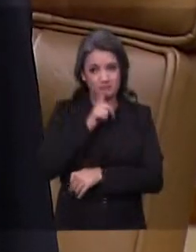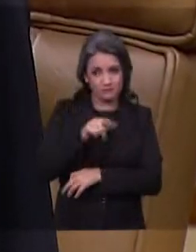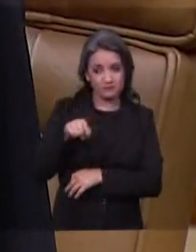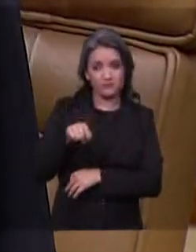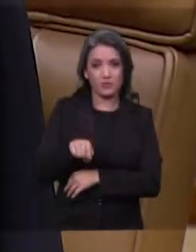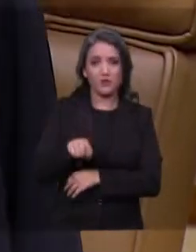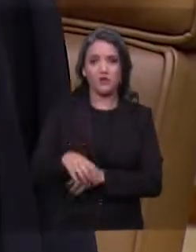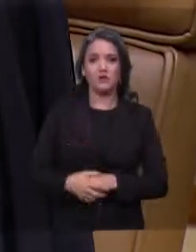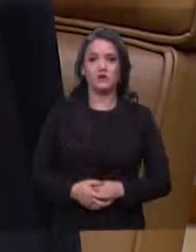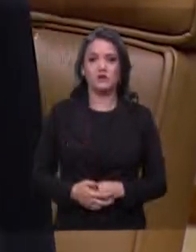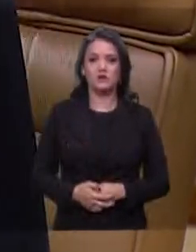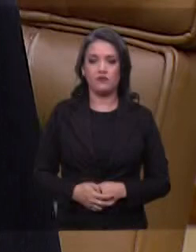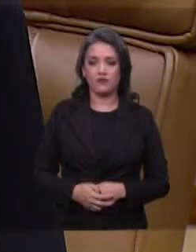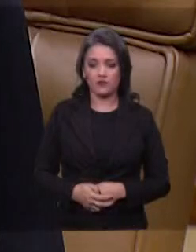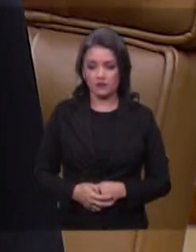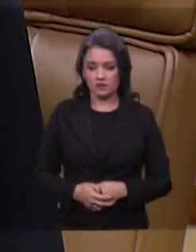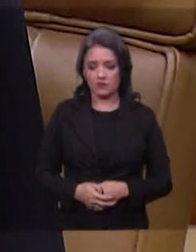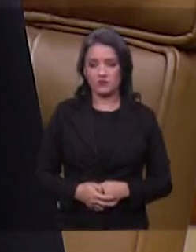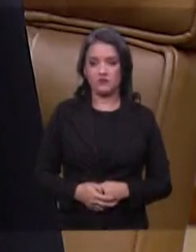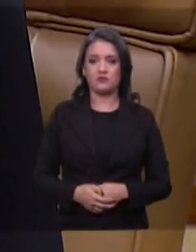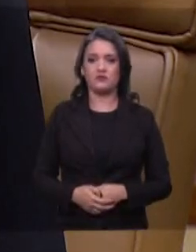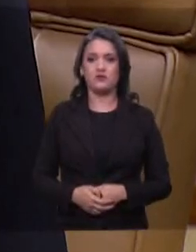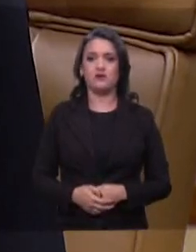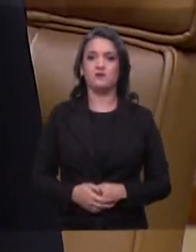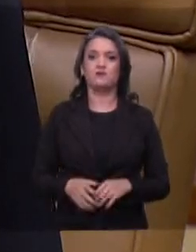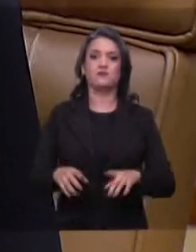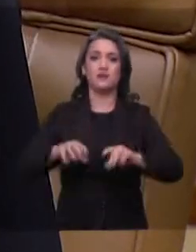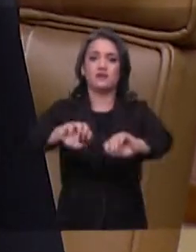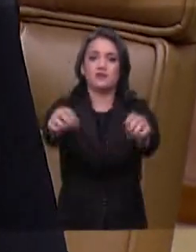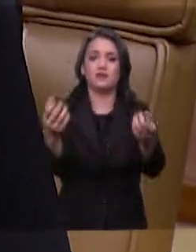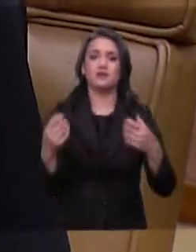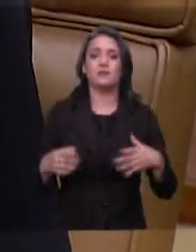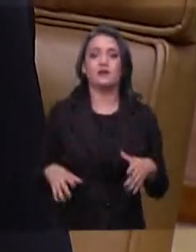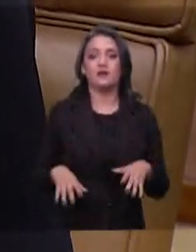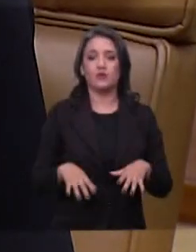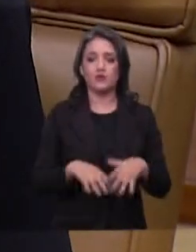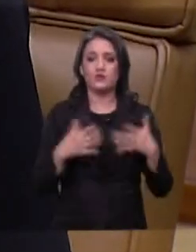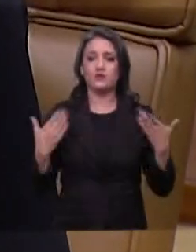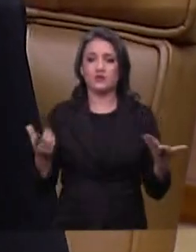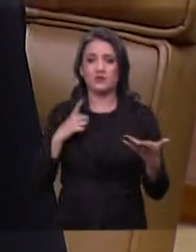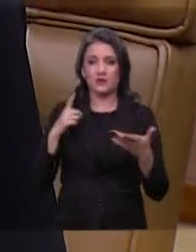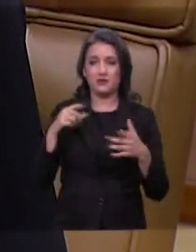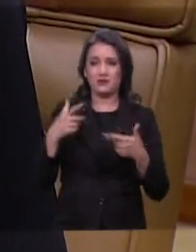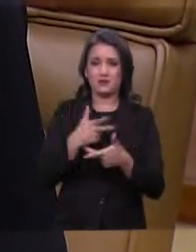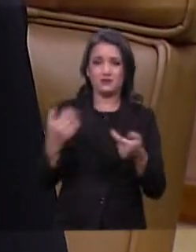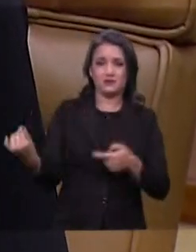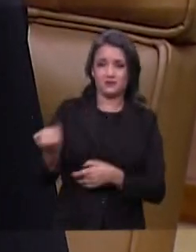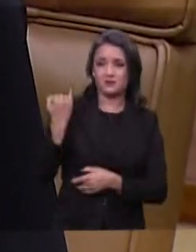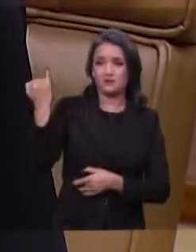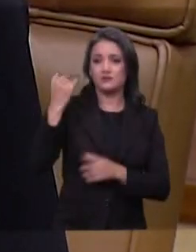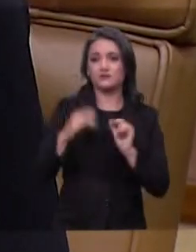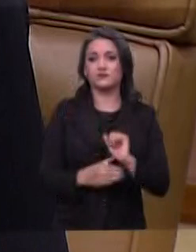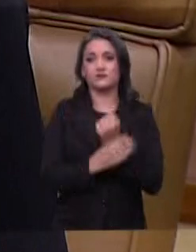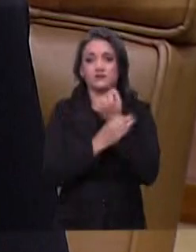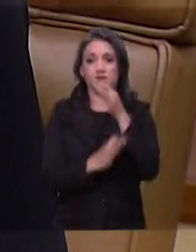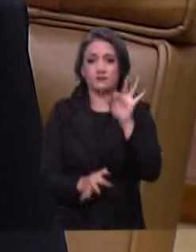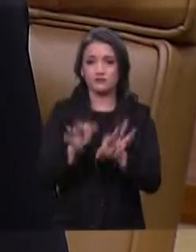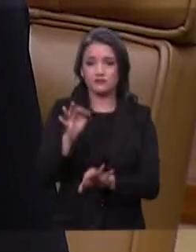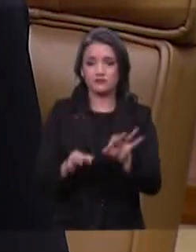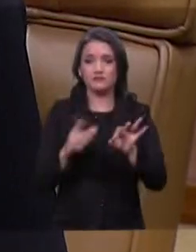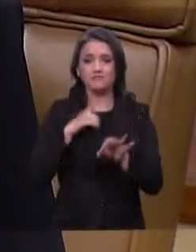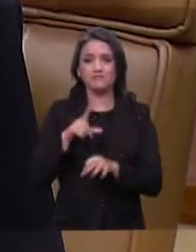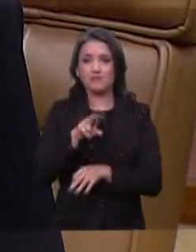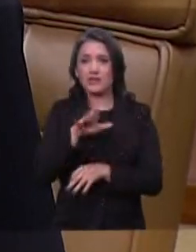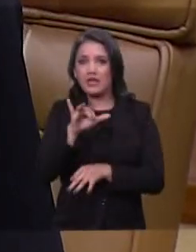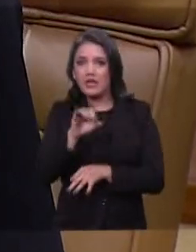pleito. Com efeito, a regularização fundiária é um instrumento importante para assegurar maior segurança jurídica e reduzir